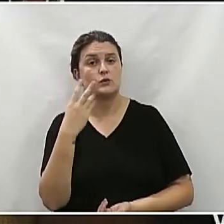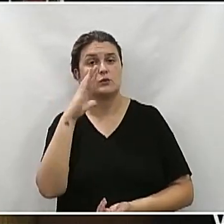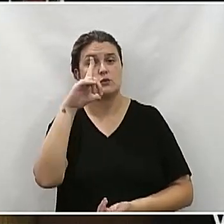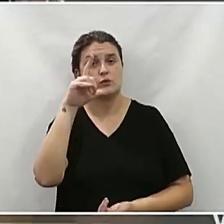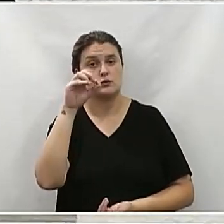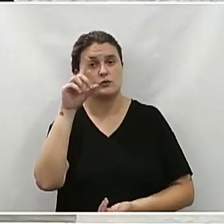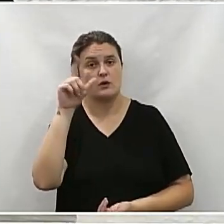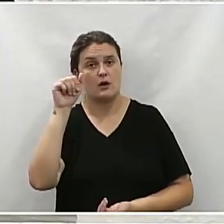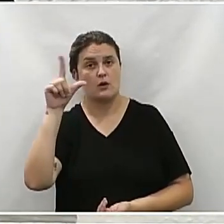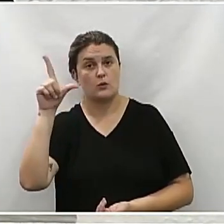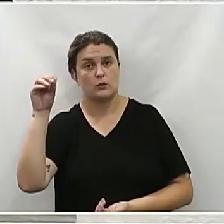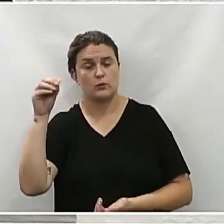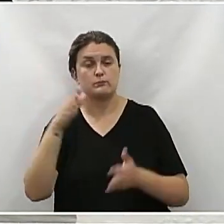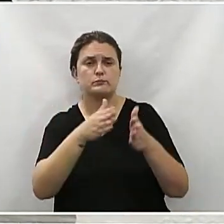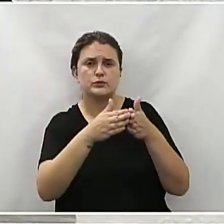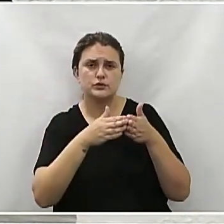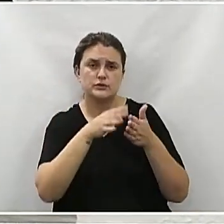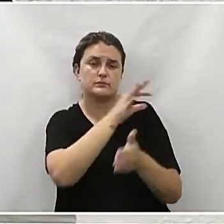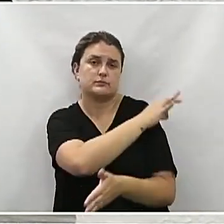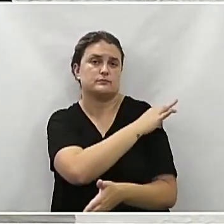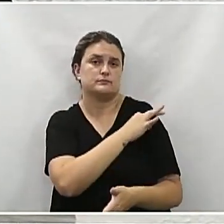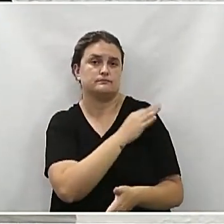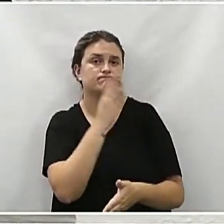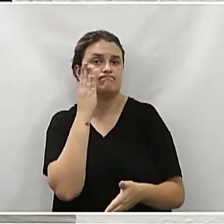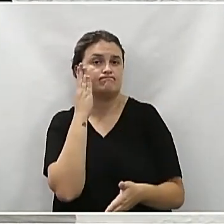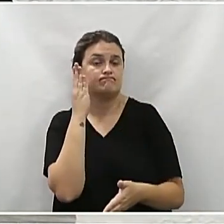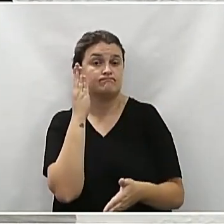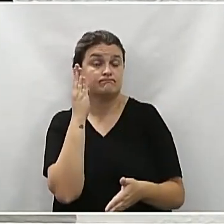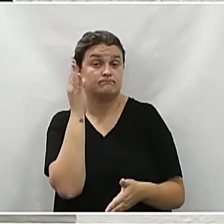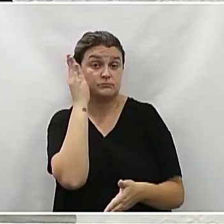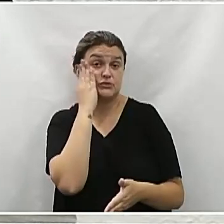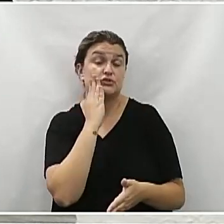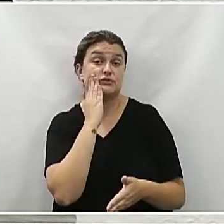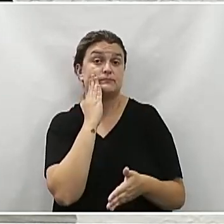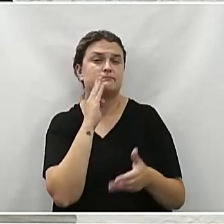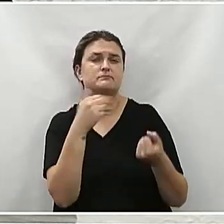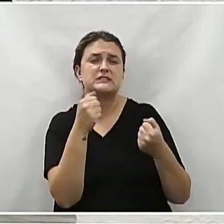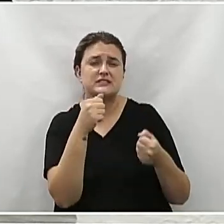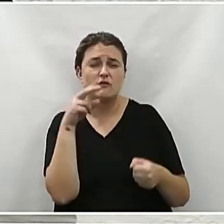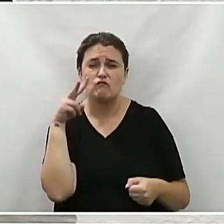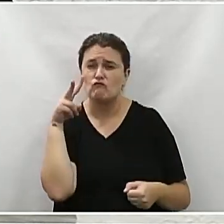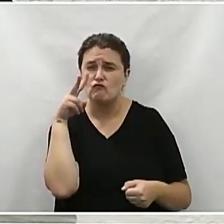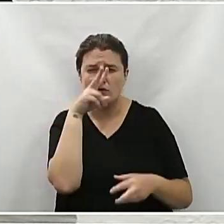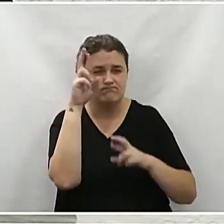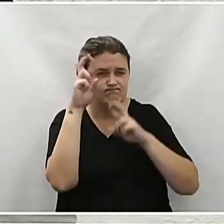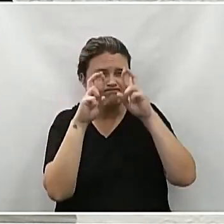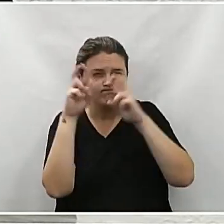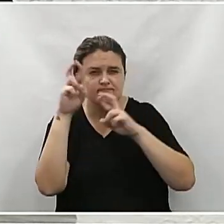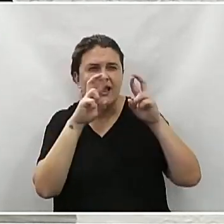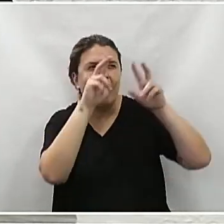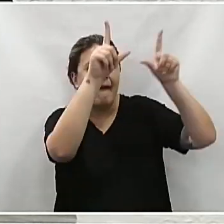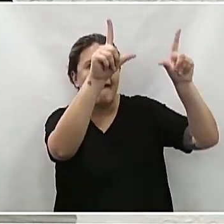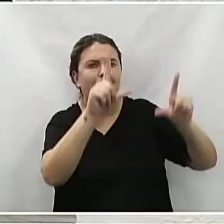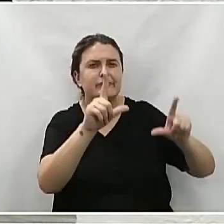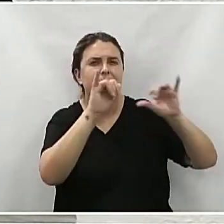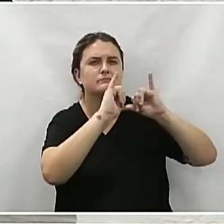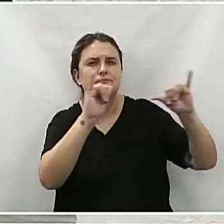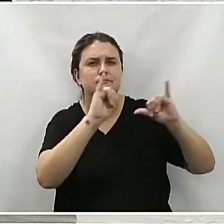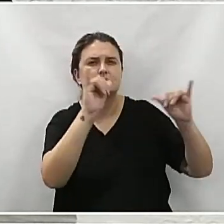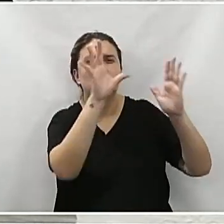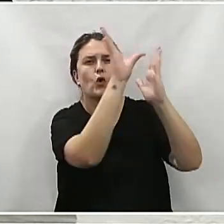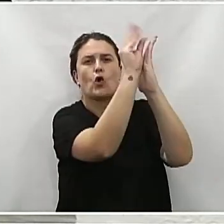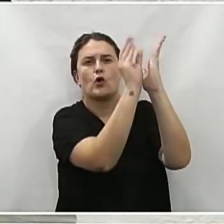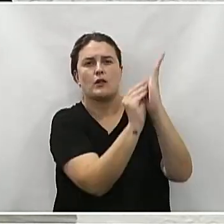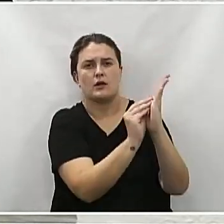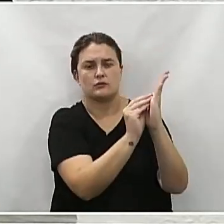Cleverson Guitz. Ao Poder Executivo Municipal, se requer maior rigor na fiscalização de cartazes e anúncios fixados em